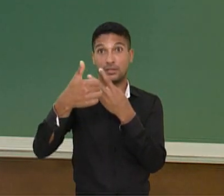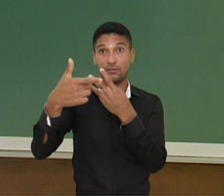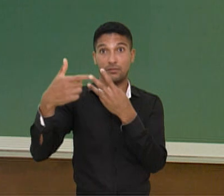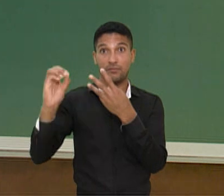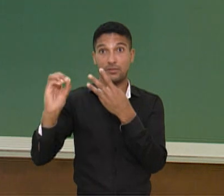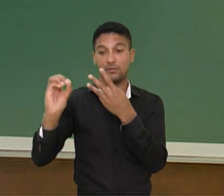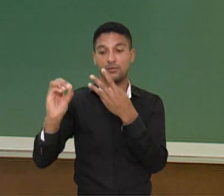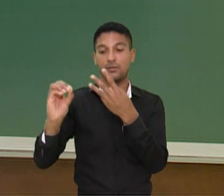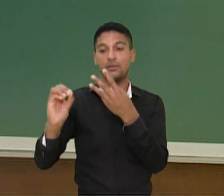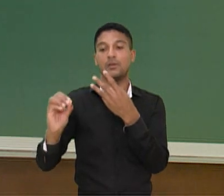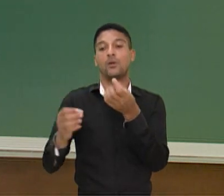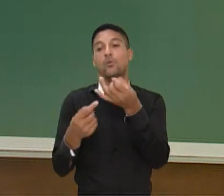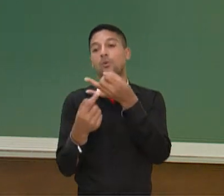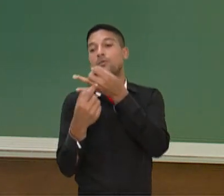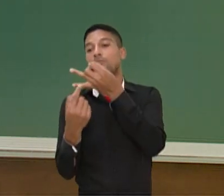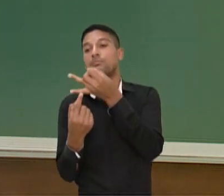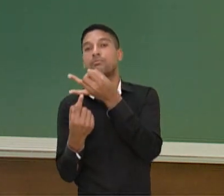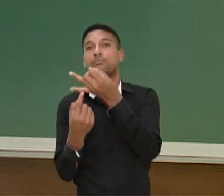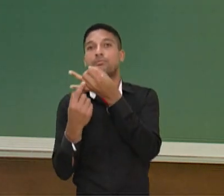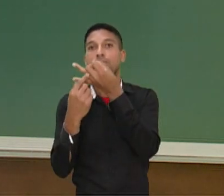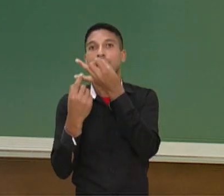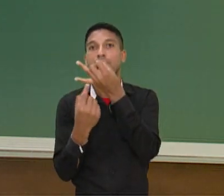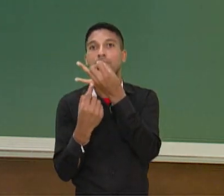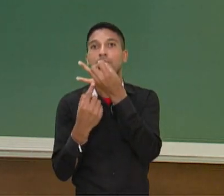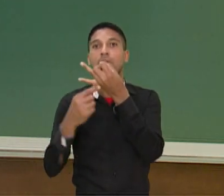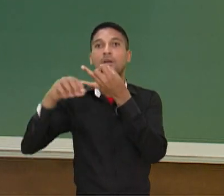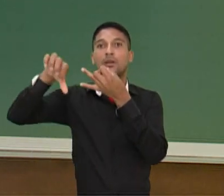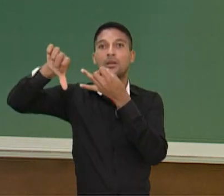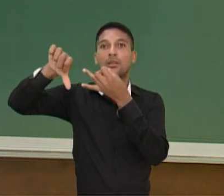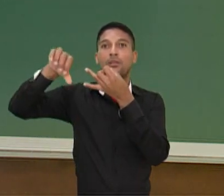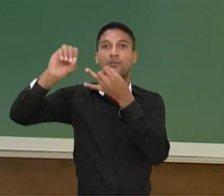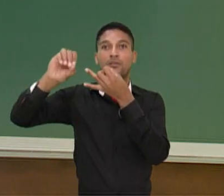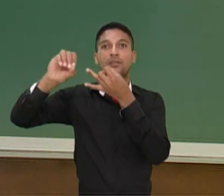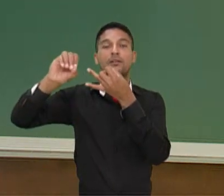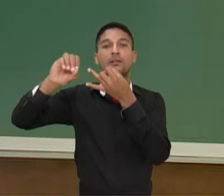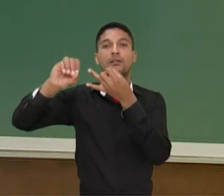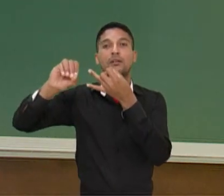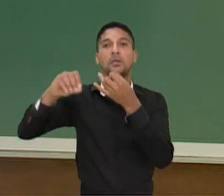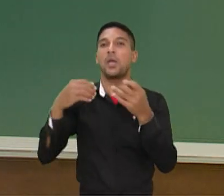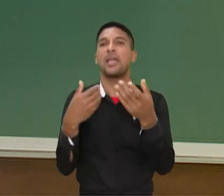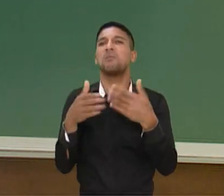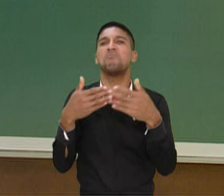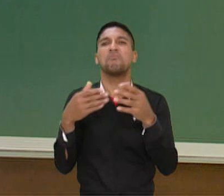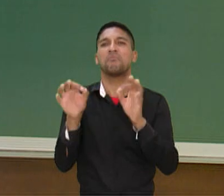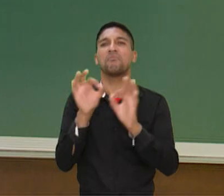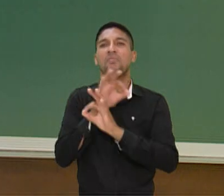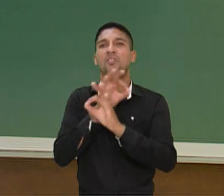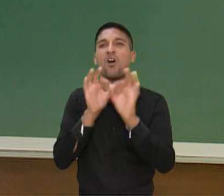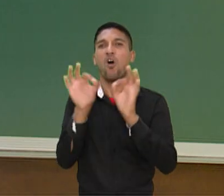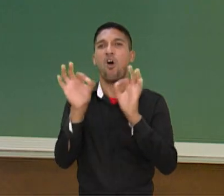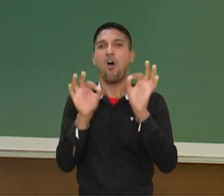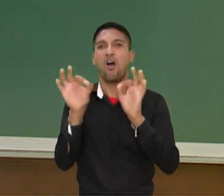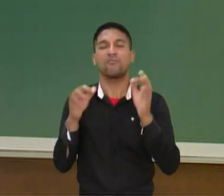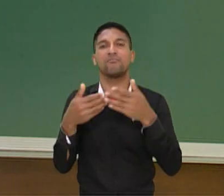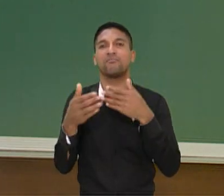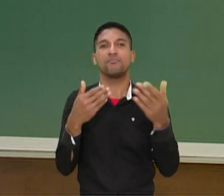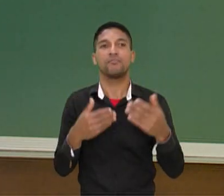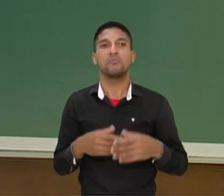em ordem crescente, né? Depois o 110, depois o 120, tranquilo. Em ordem